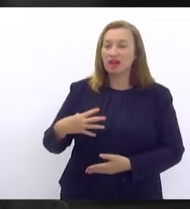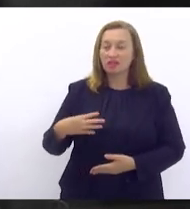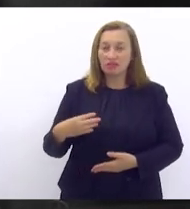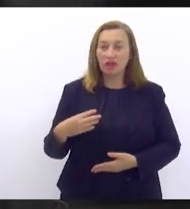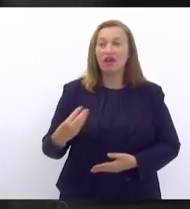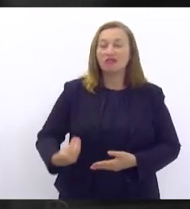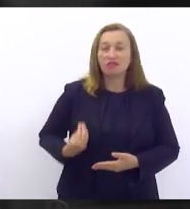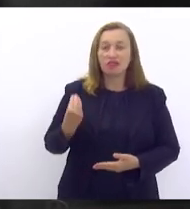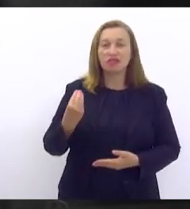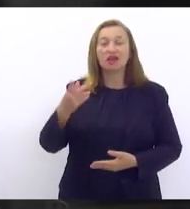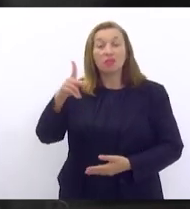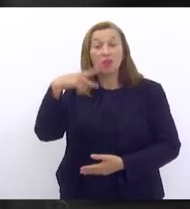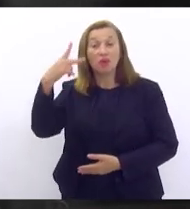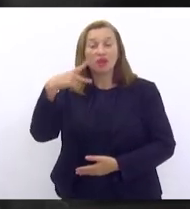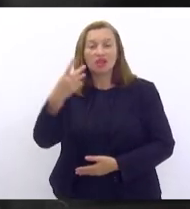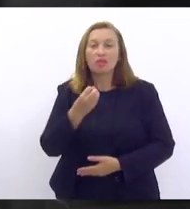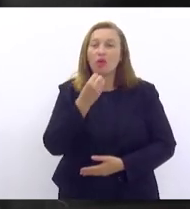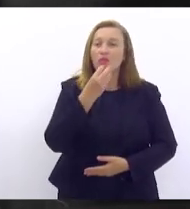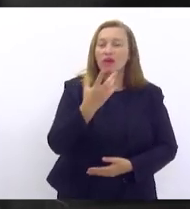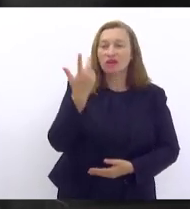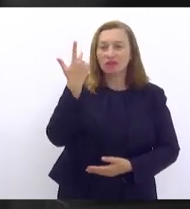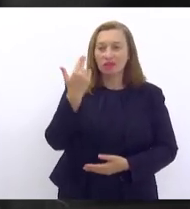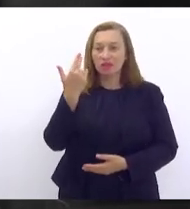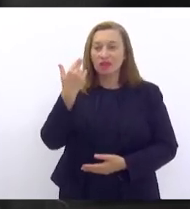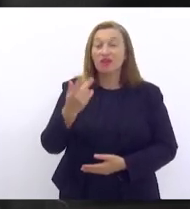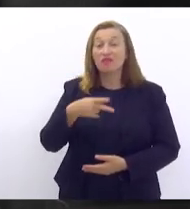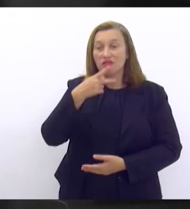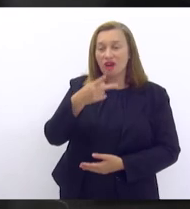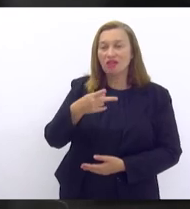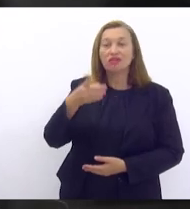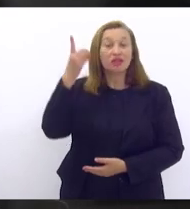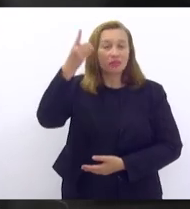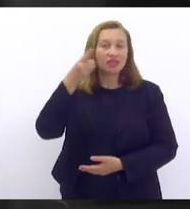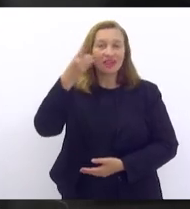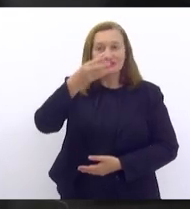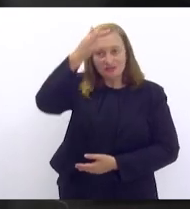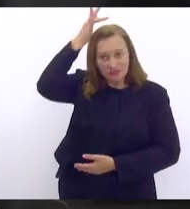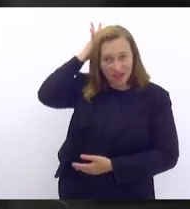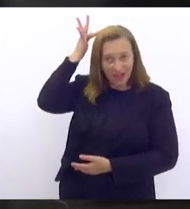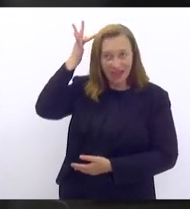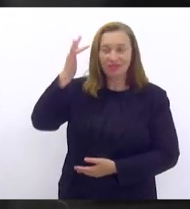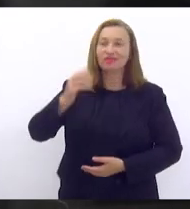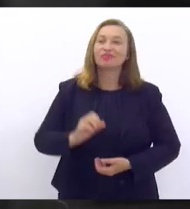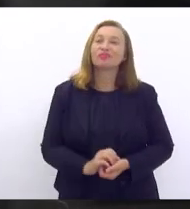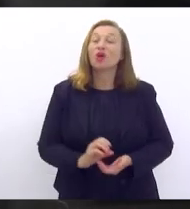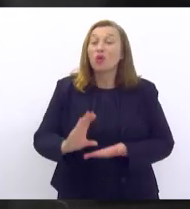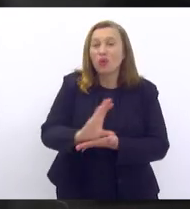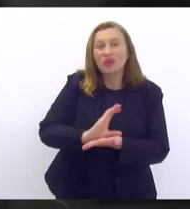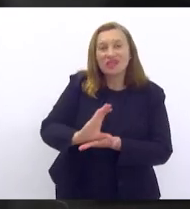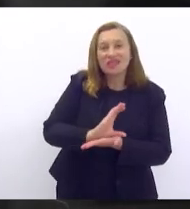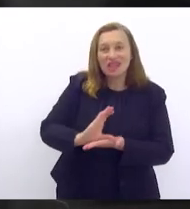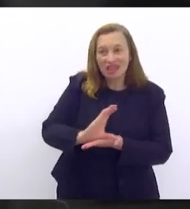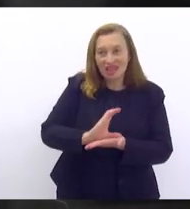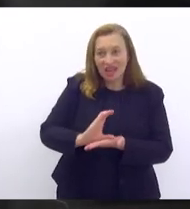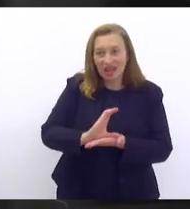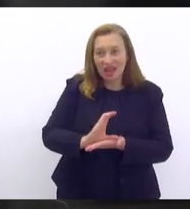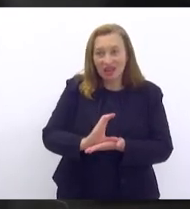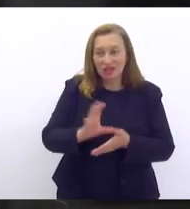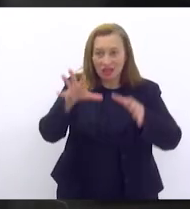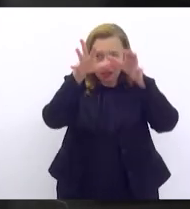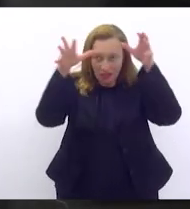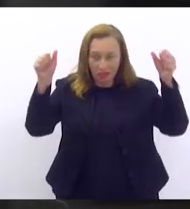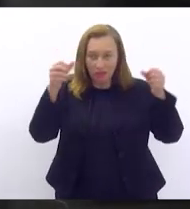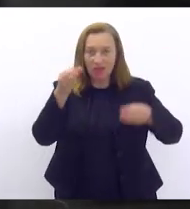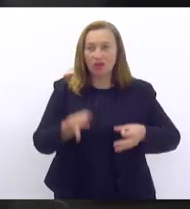comum. Refiro-me ao deputado Fred Pacheco, ao conselheiro do Tribunal de Contas do Estado,